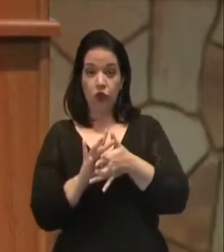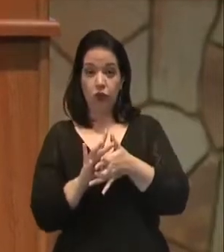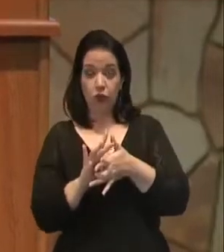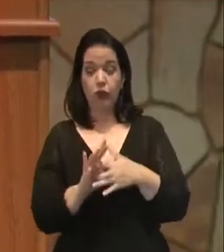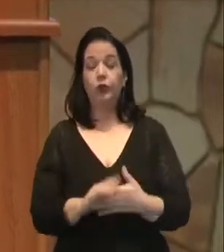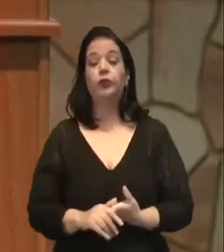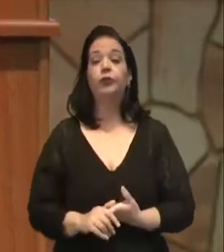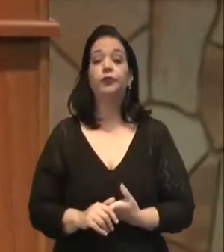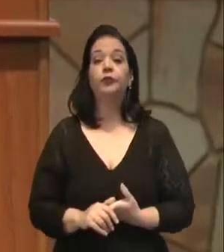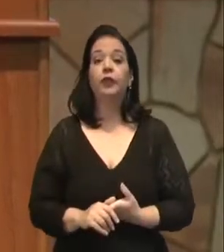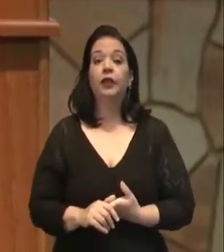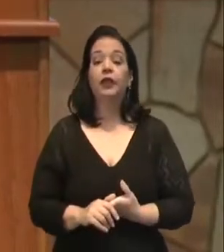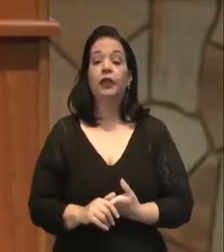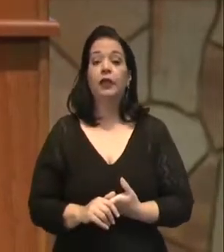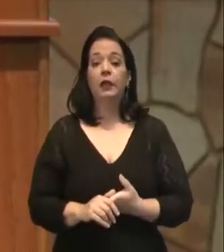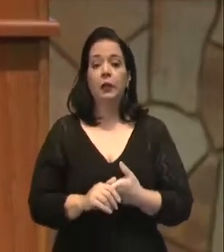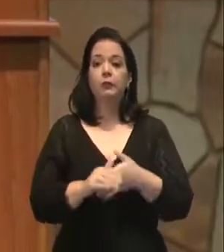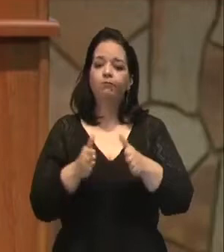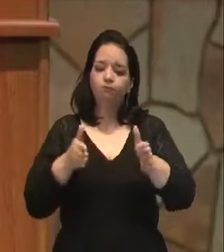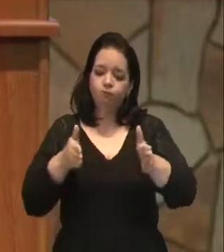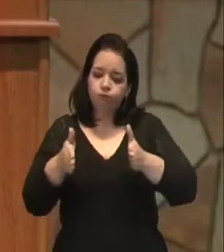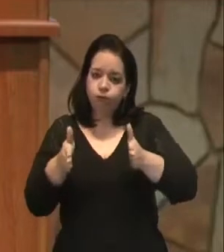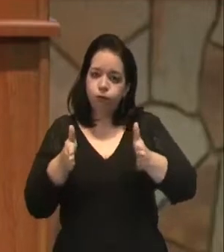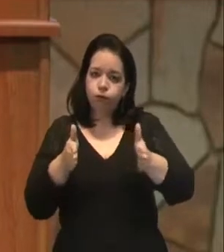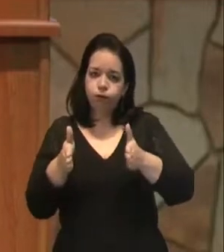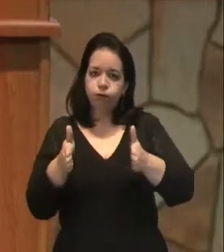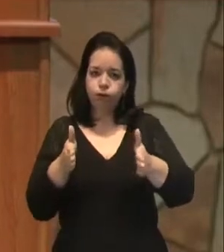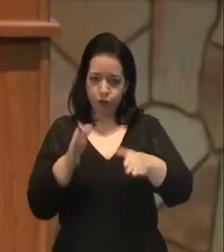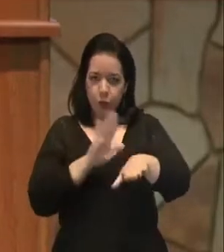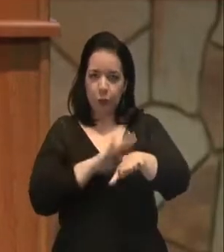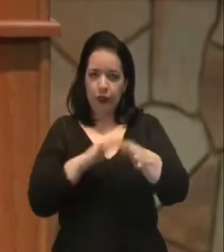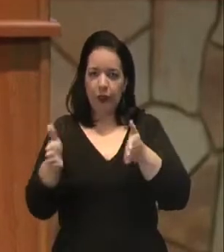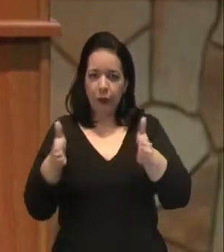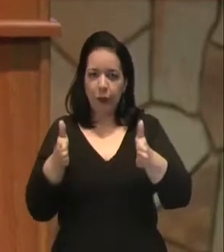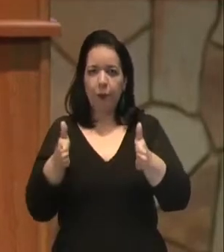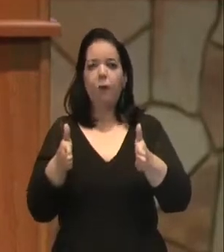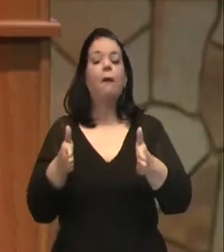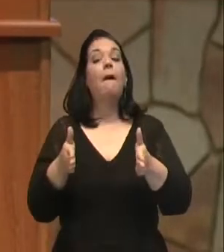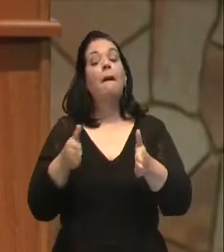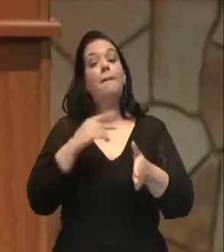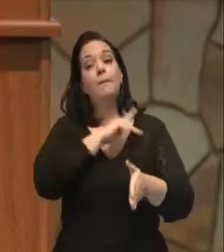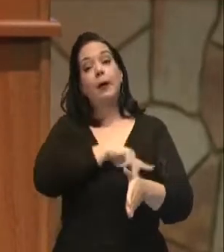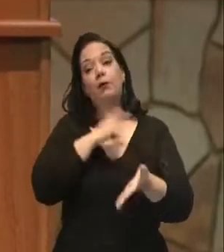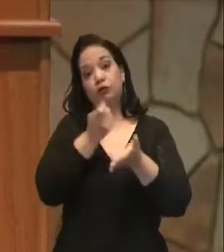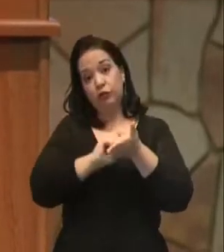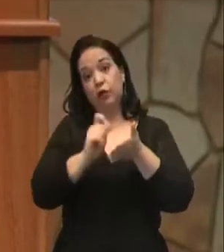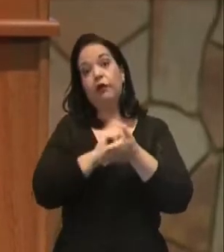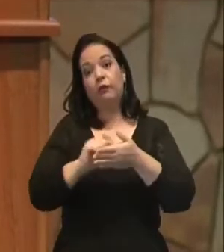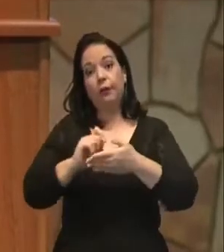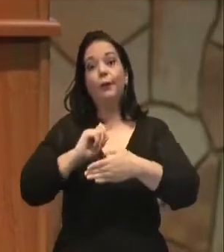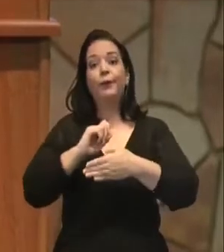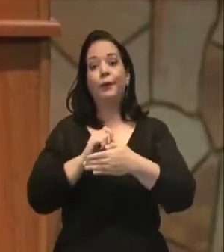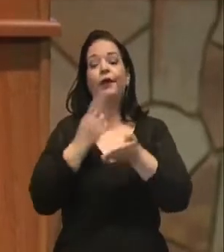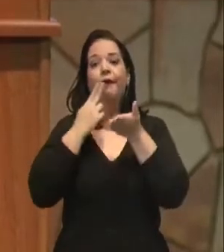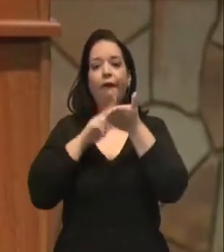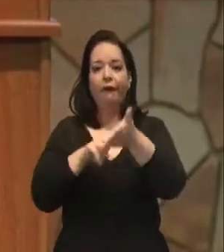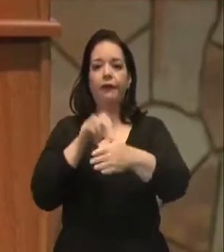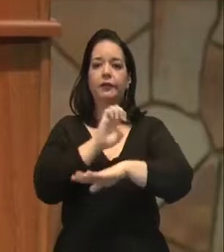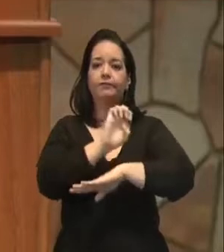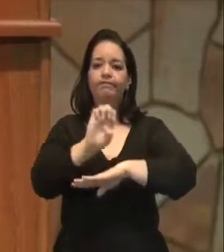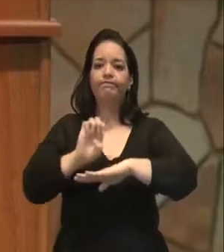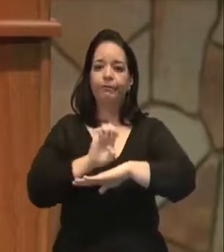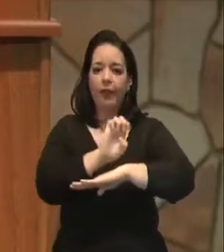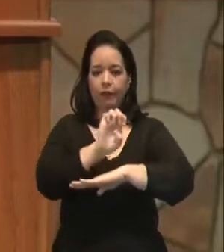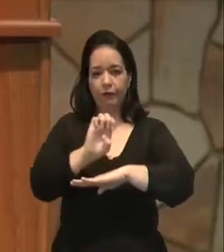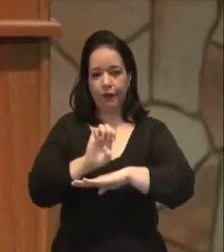então ele escreveu esta carta de Efésios. Nós cremos que nesse período em que Paulo esteve preso,